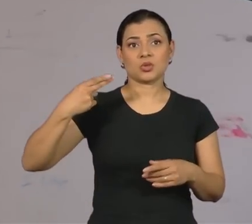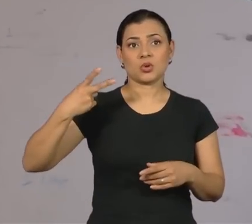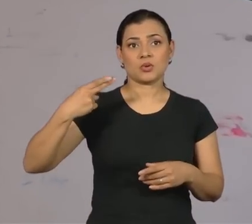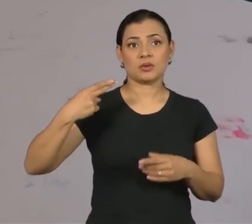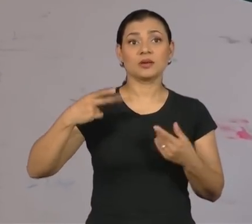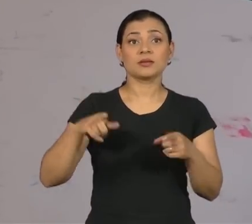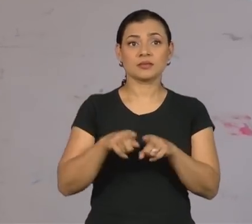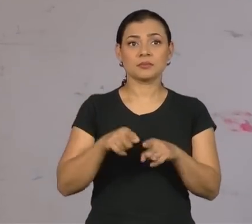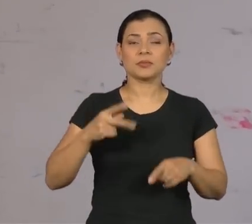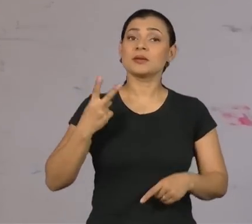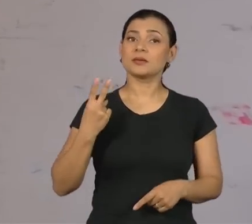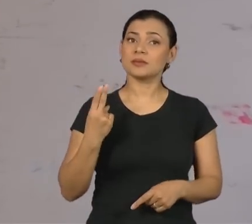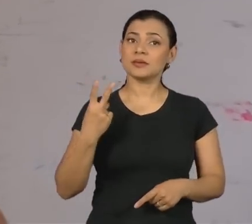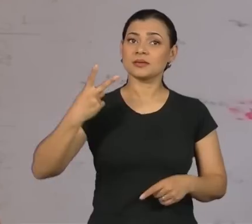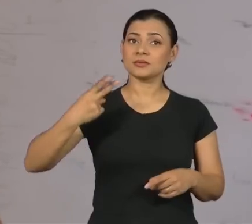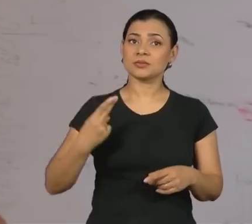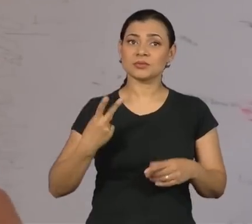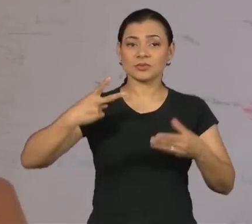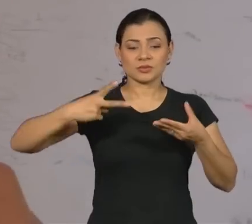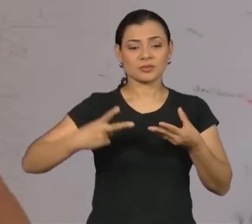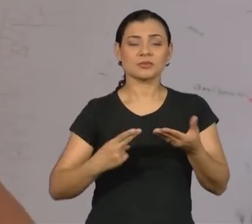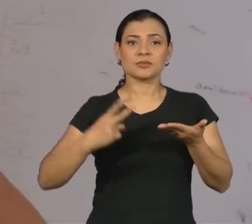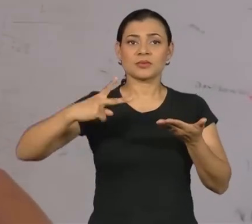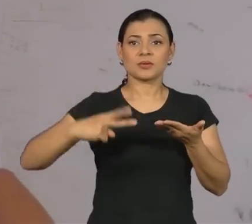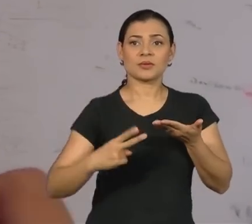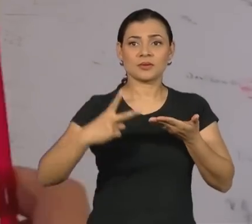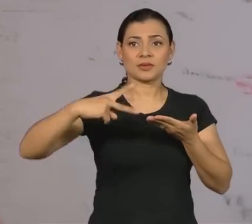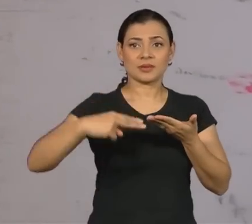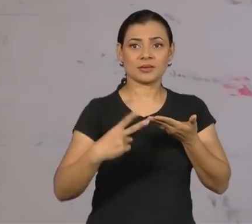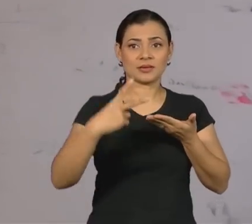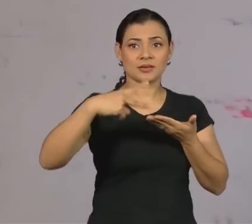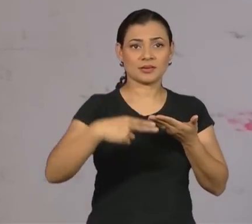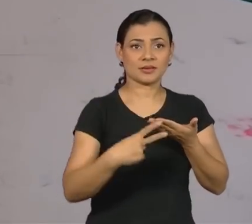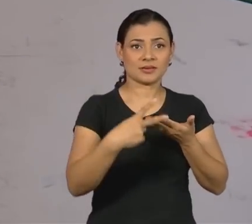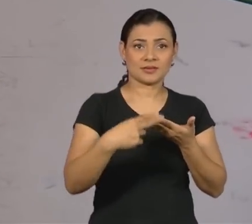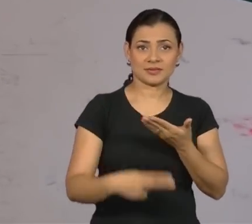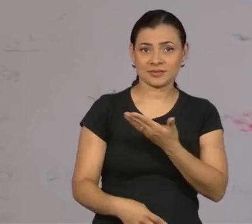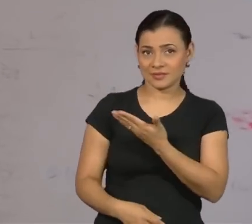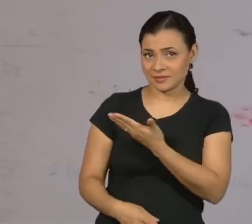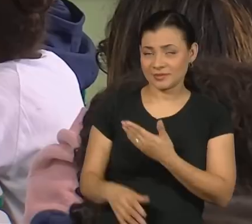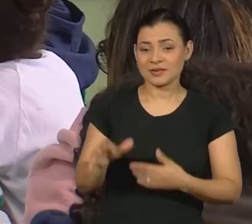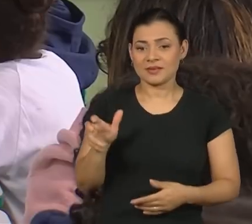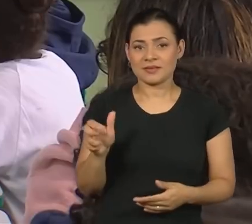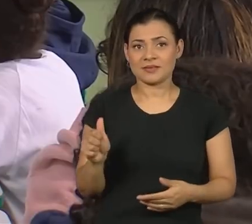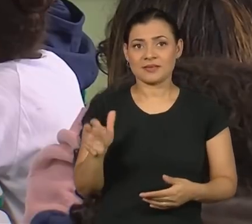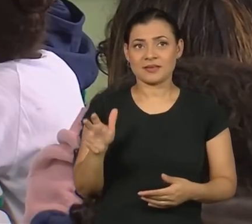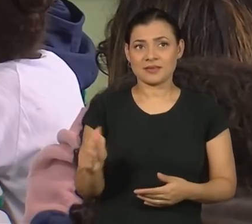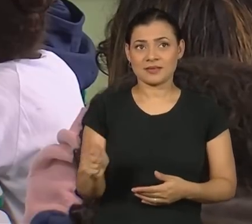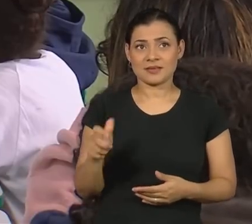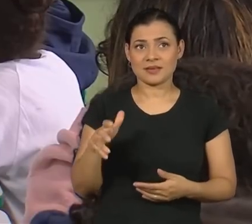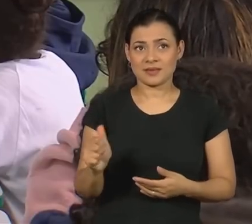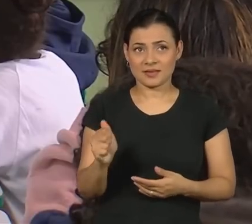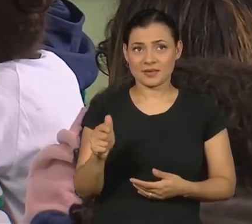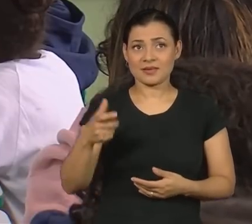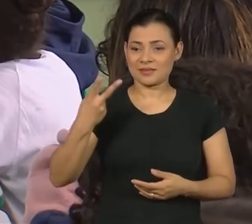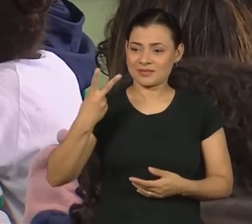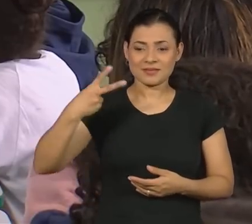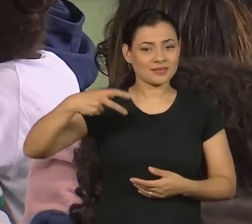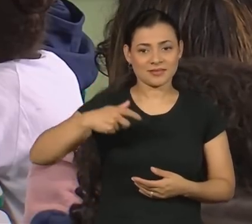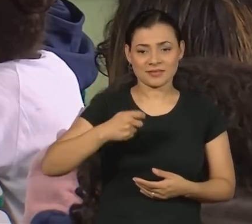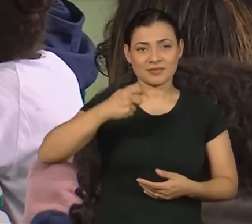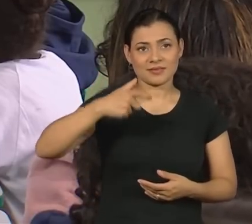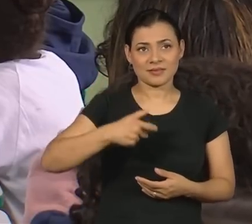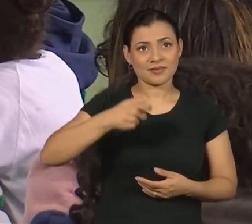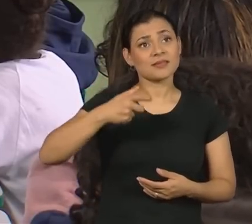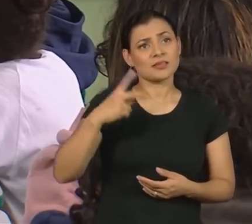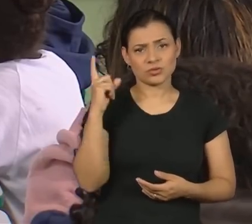também na continuidade da coordenação motora, ao invés de utilizar a tesoura como nós aprendemos a usar, que